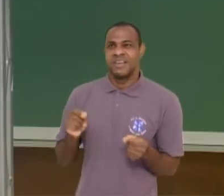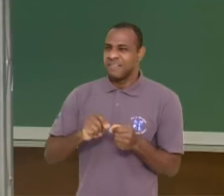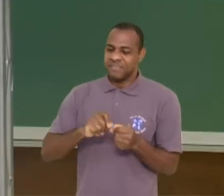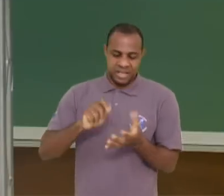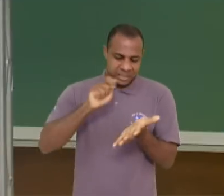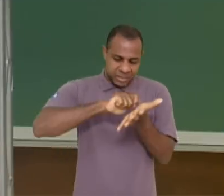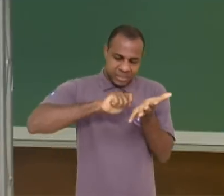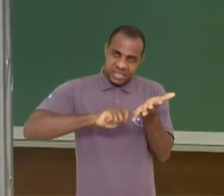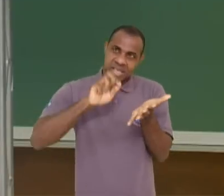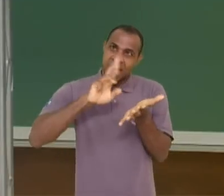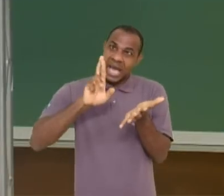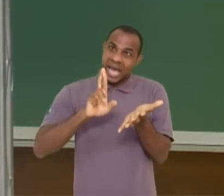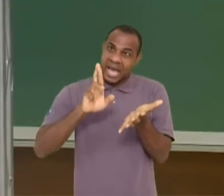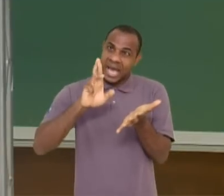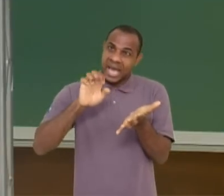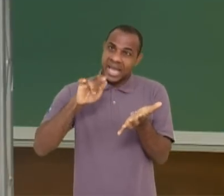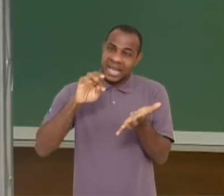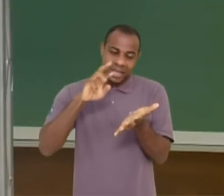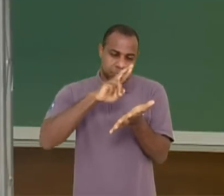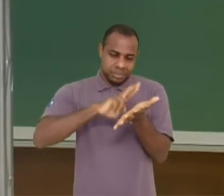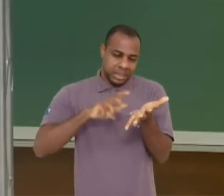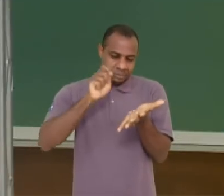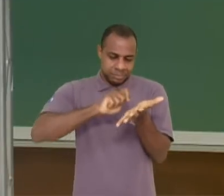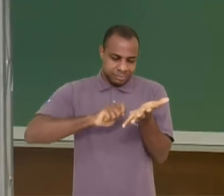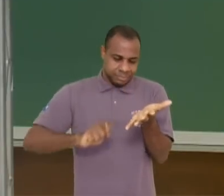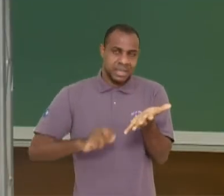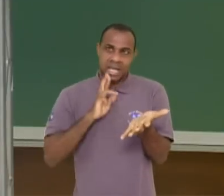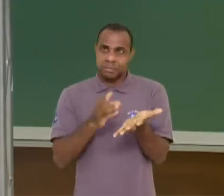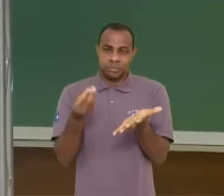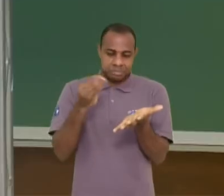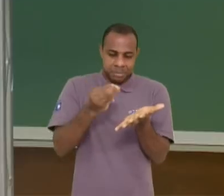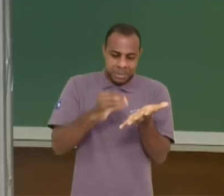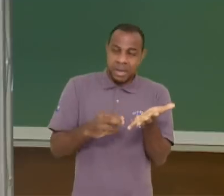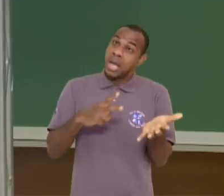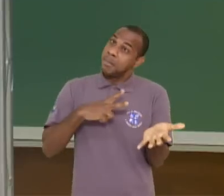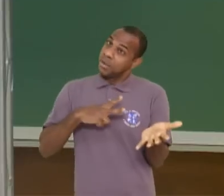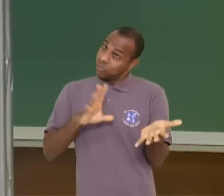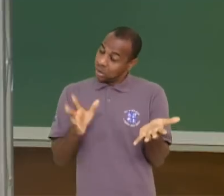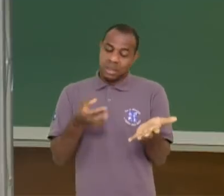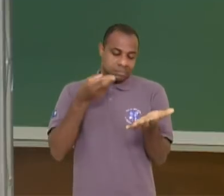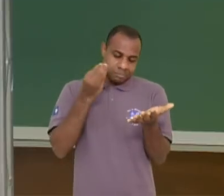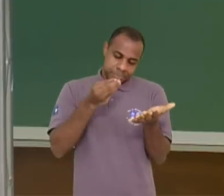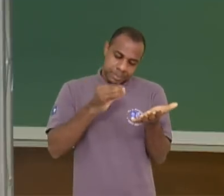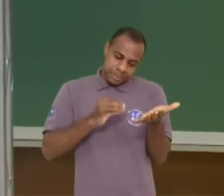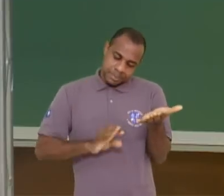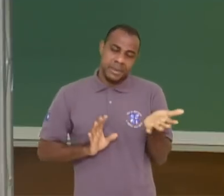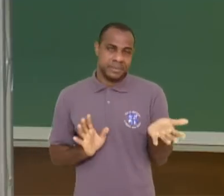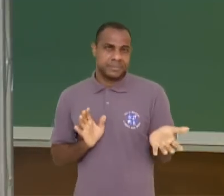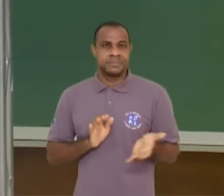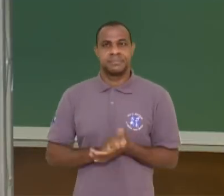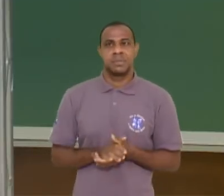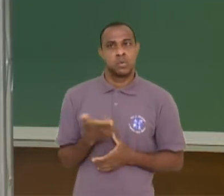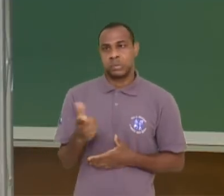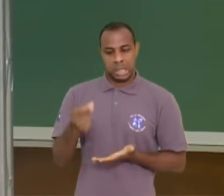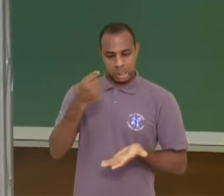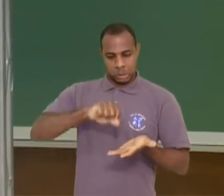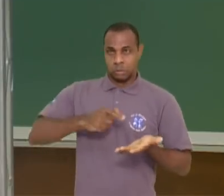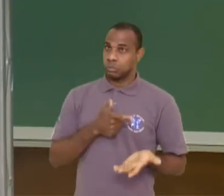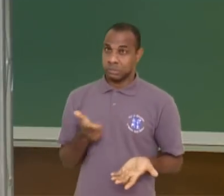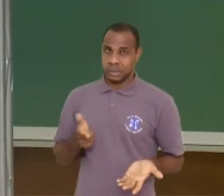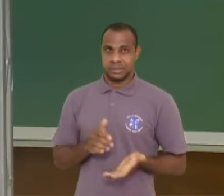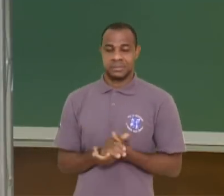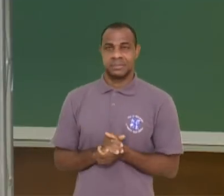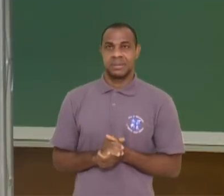seu caderno, faz os apontamentos, responda essa atividade pessoal, né? Então não temos correções para essa atividade, né?